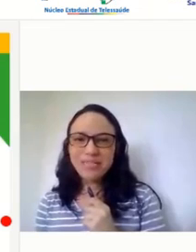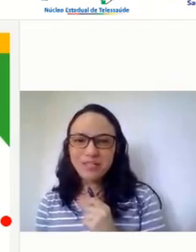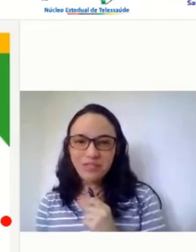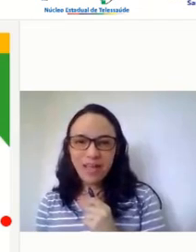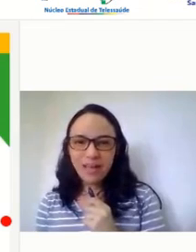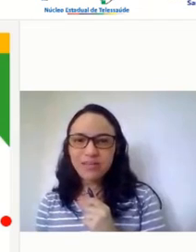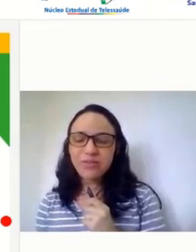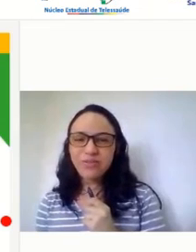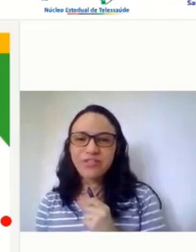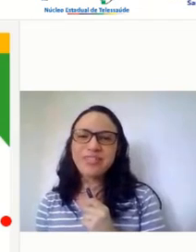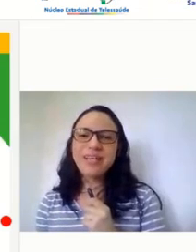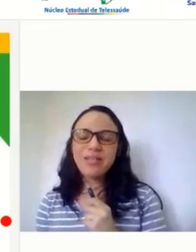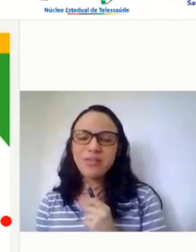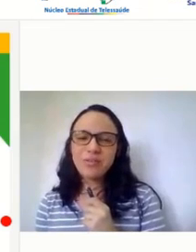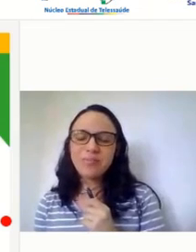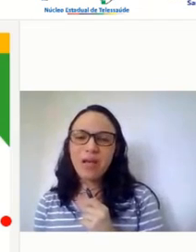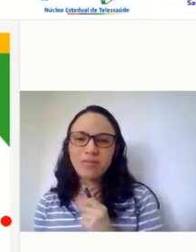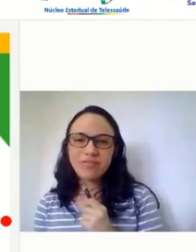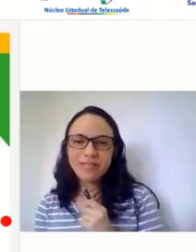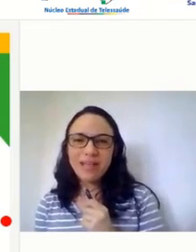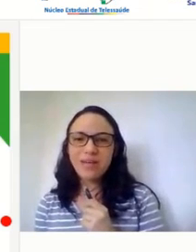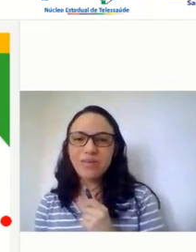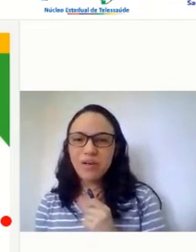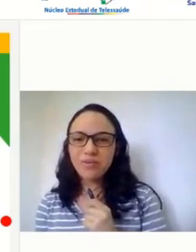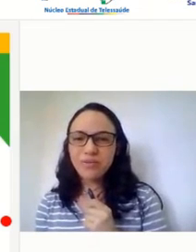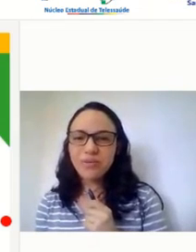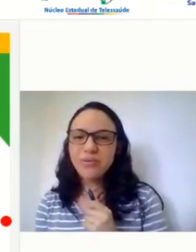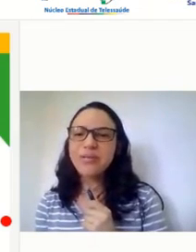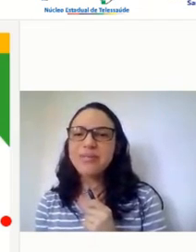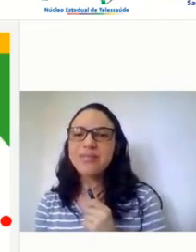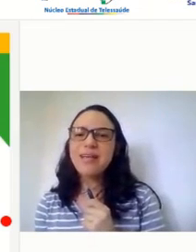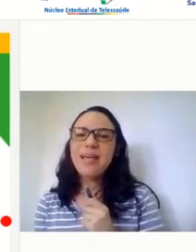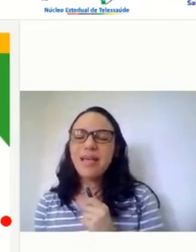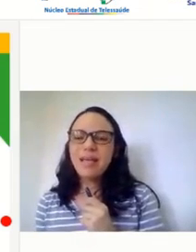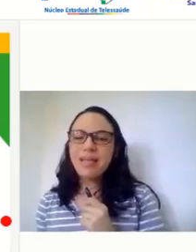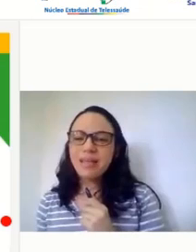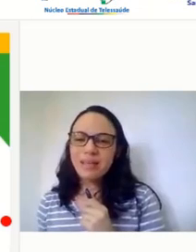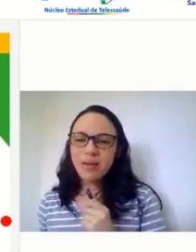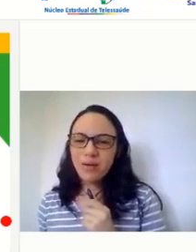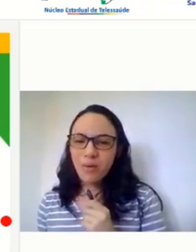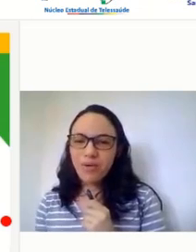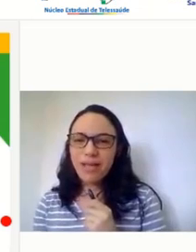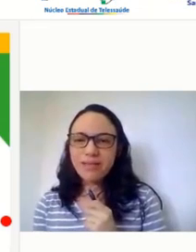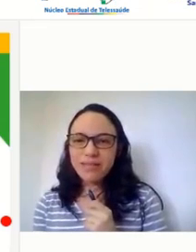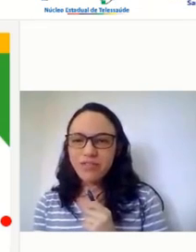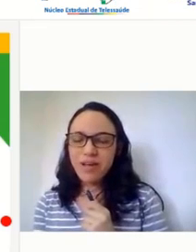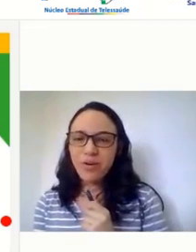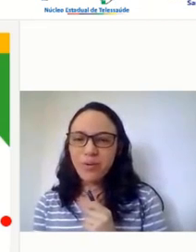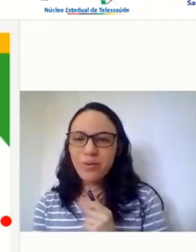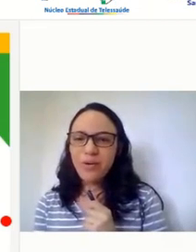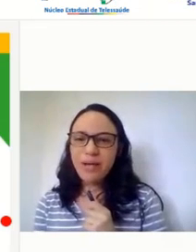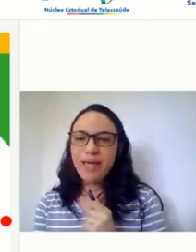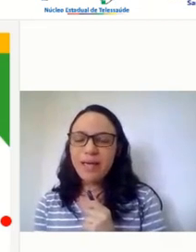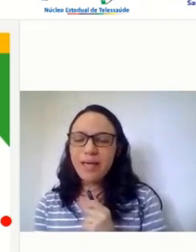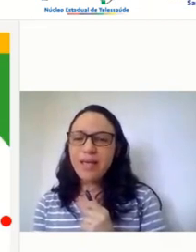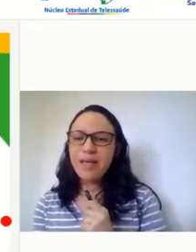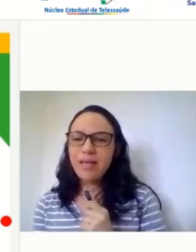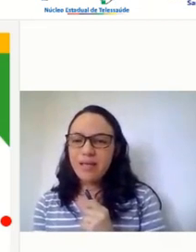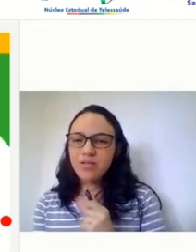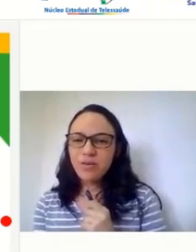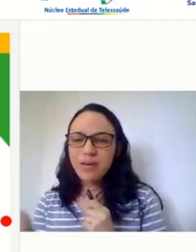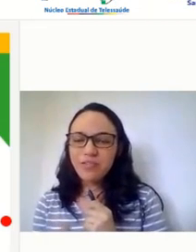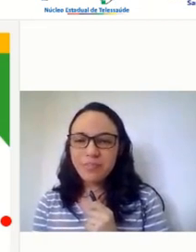e e aí e daqui a pouco